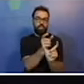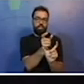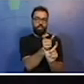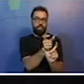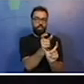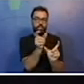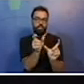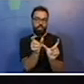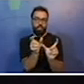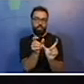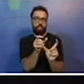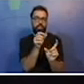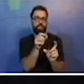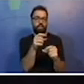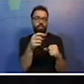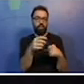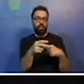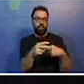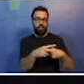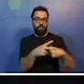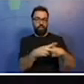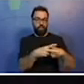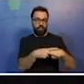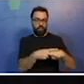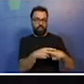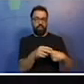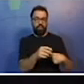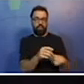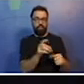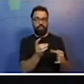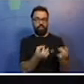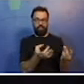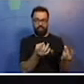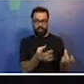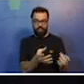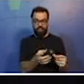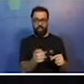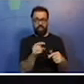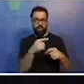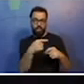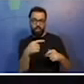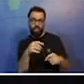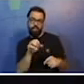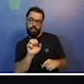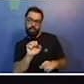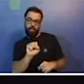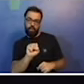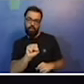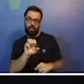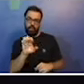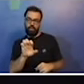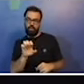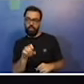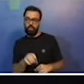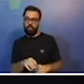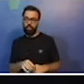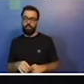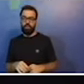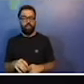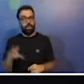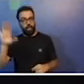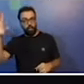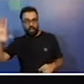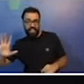vendem-se 2 barcos. Eu tenho também 2 barcos como sujeito, paciente, porém já mudou, nós estamos